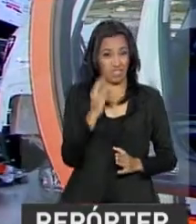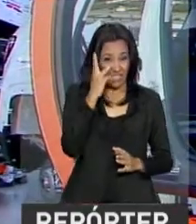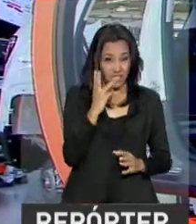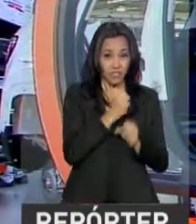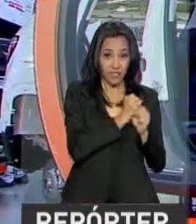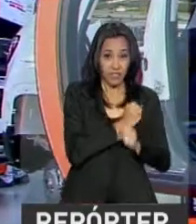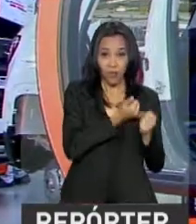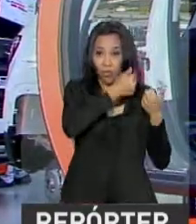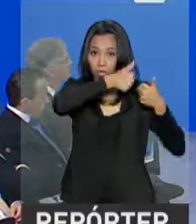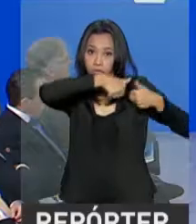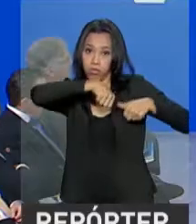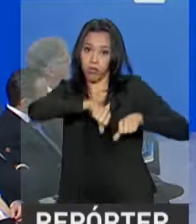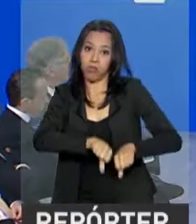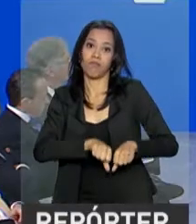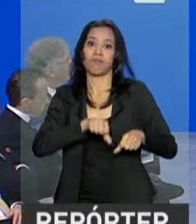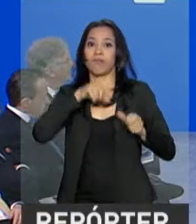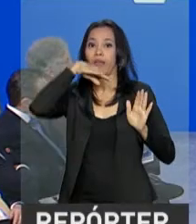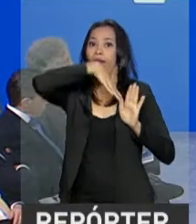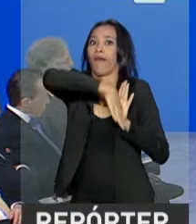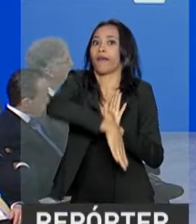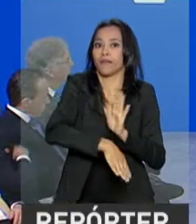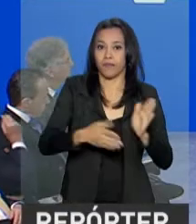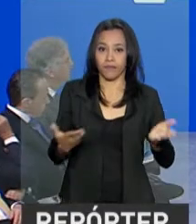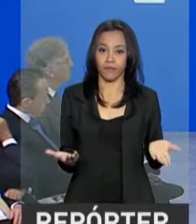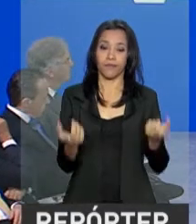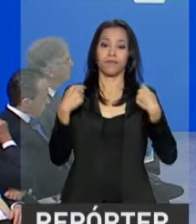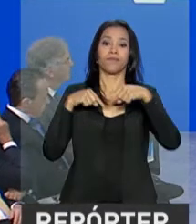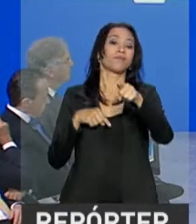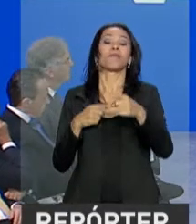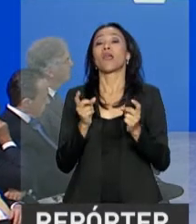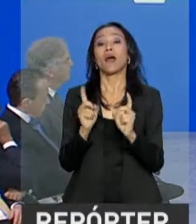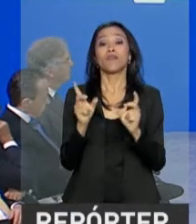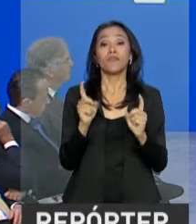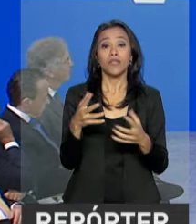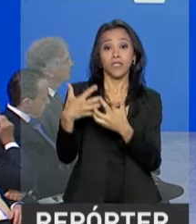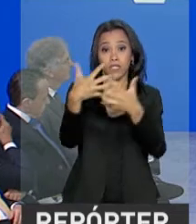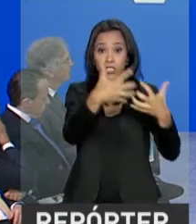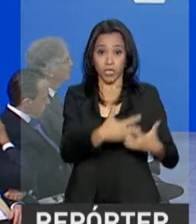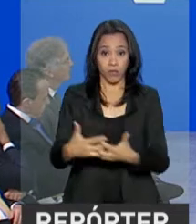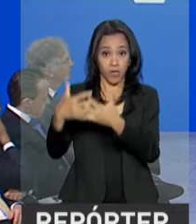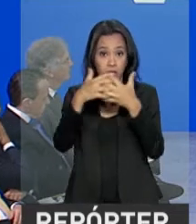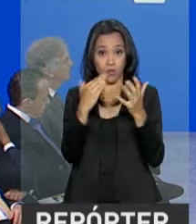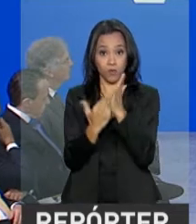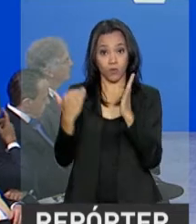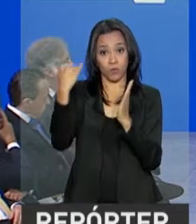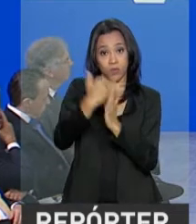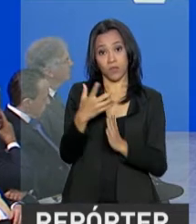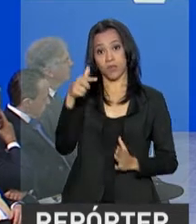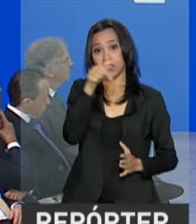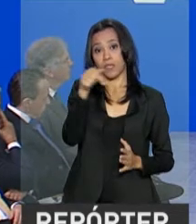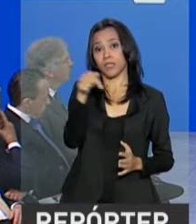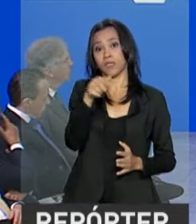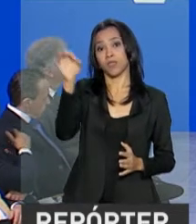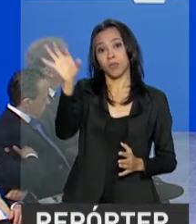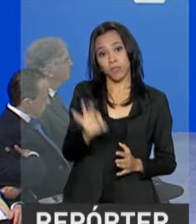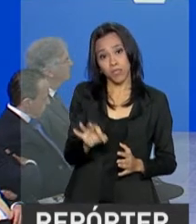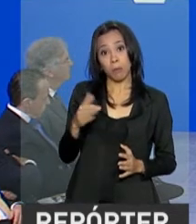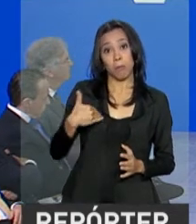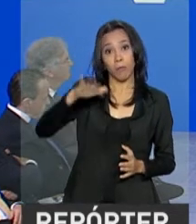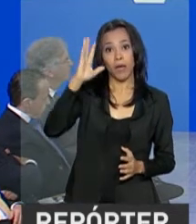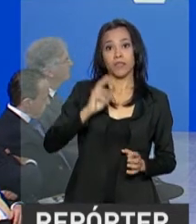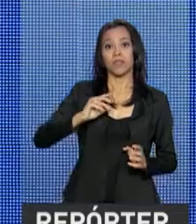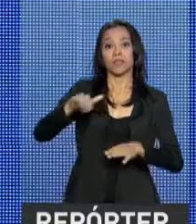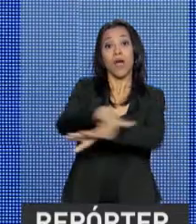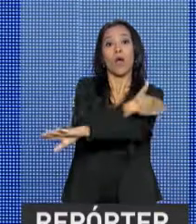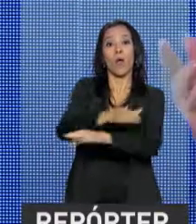seguidos de queda na venda de caminhões chegou a subir 1 77% mais caminhões nas ruas